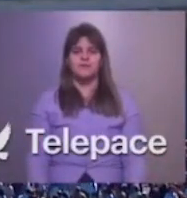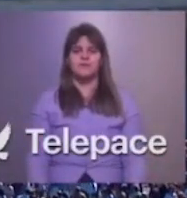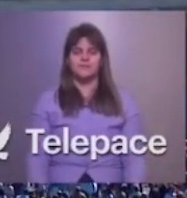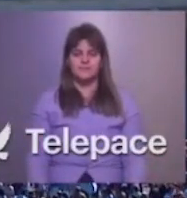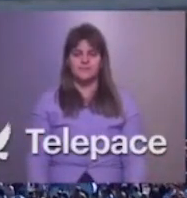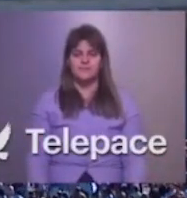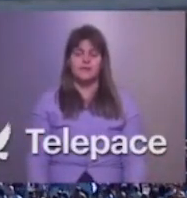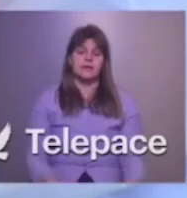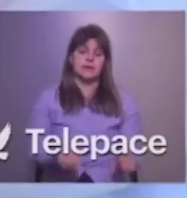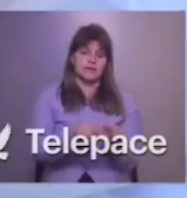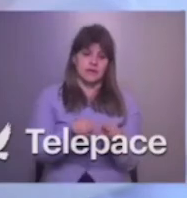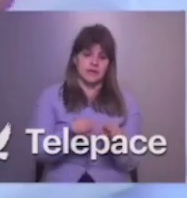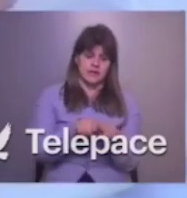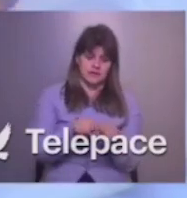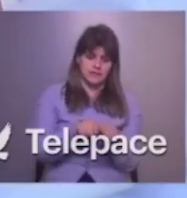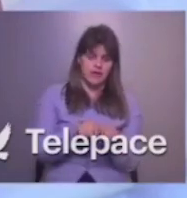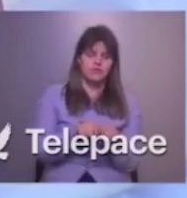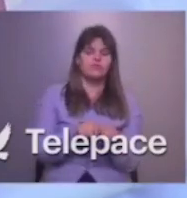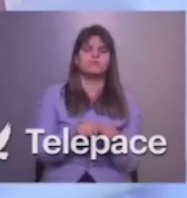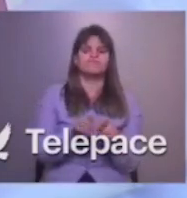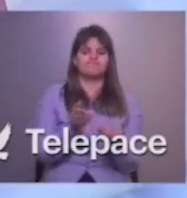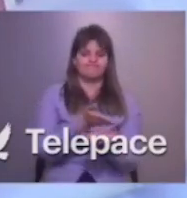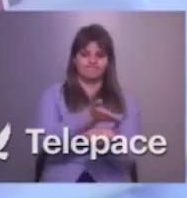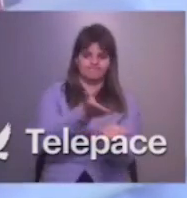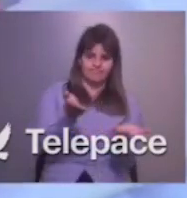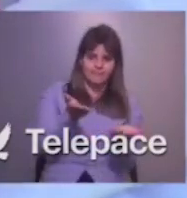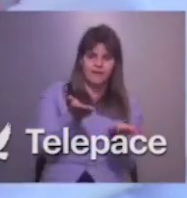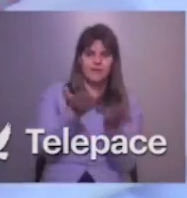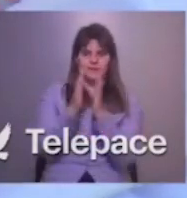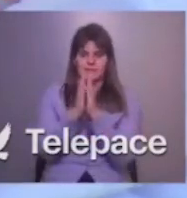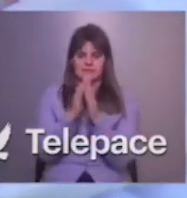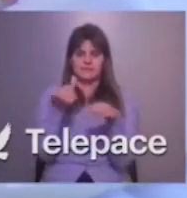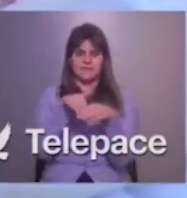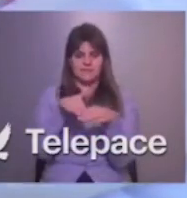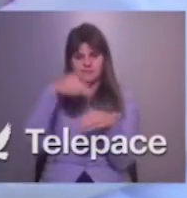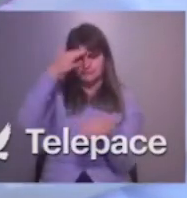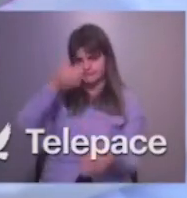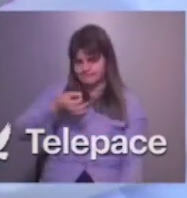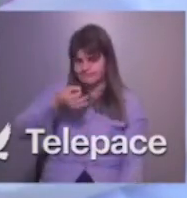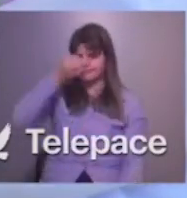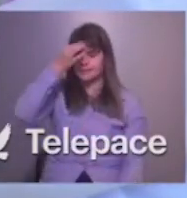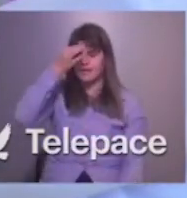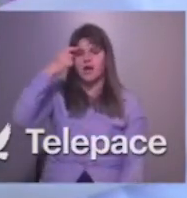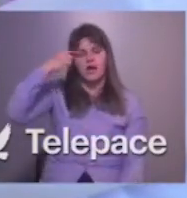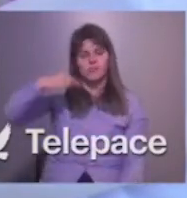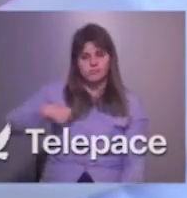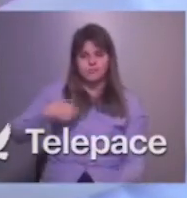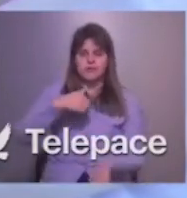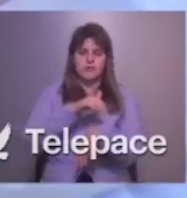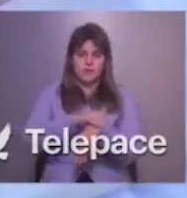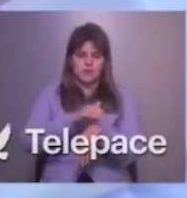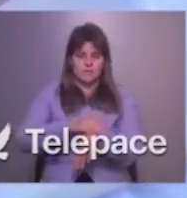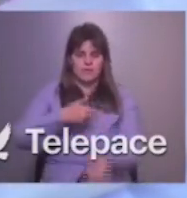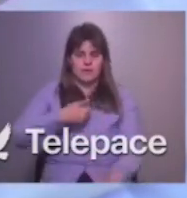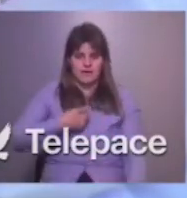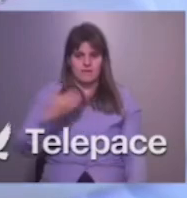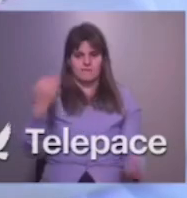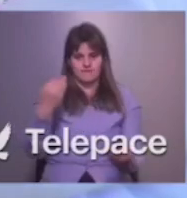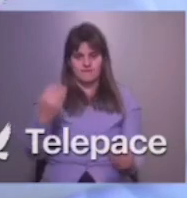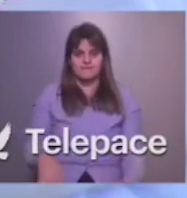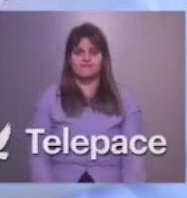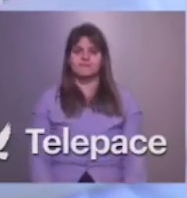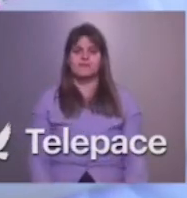Irmãos, para celebrarmos dignamente os santos mistérios, reconheçamos que somos